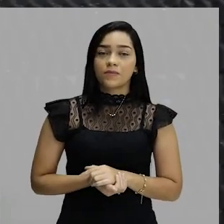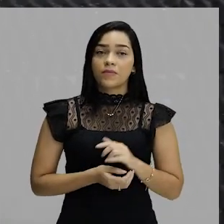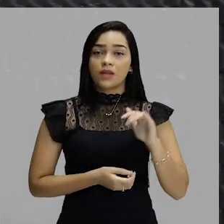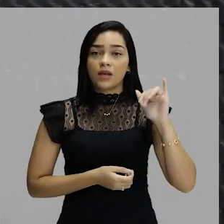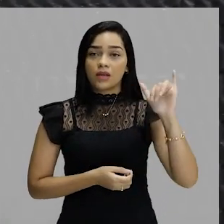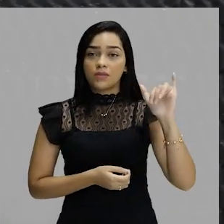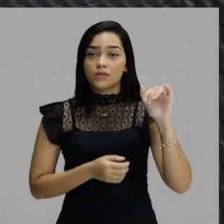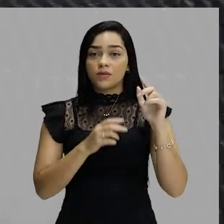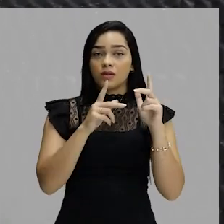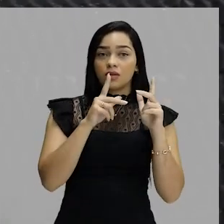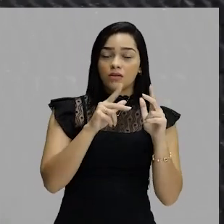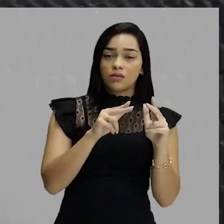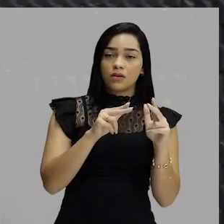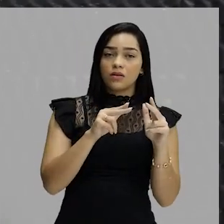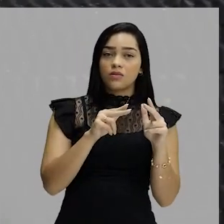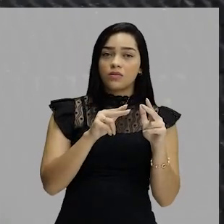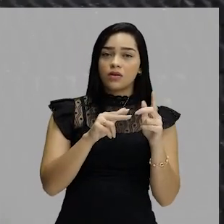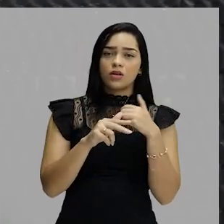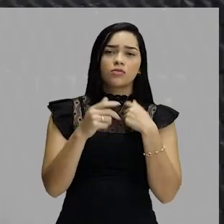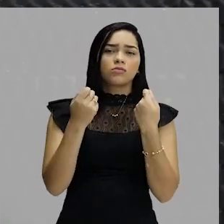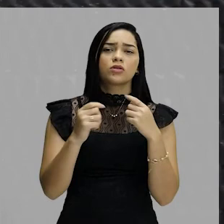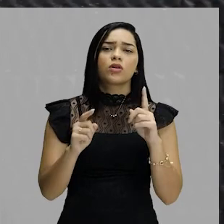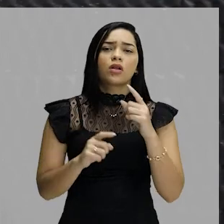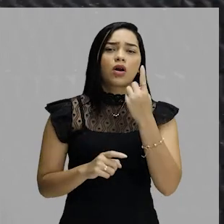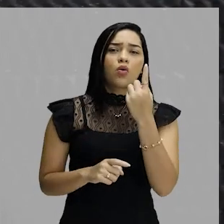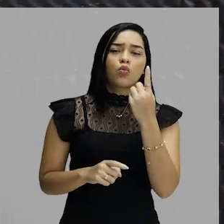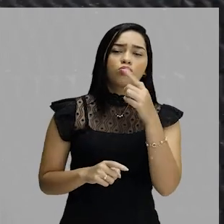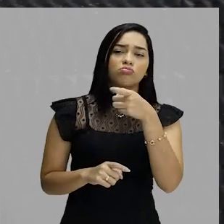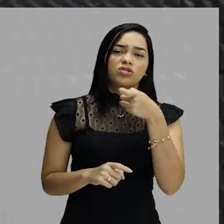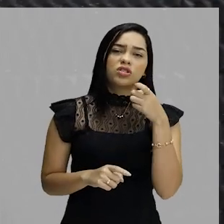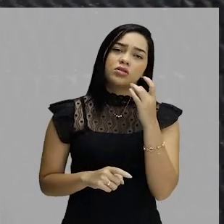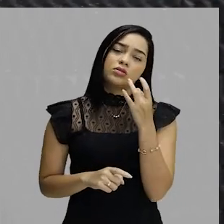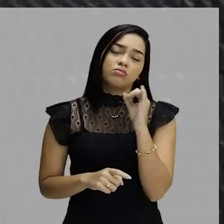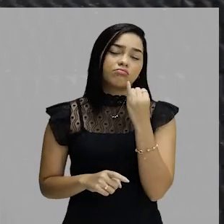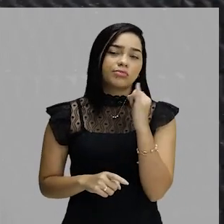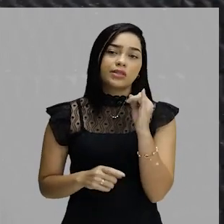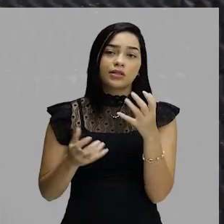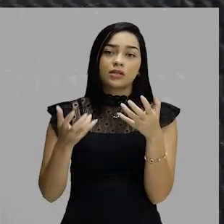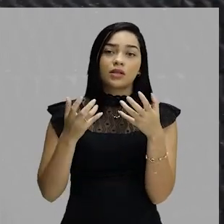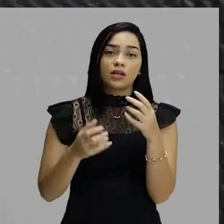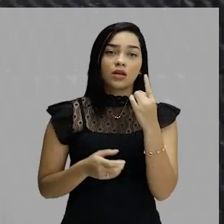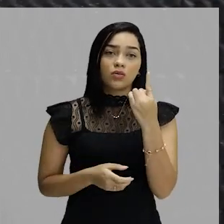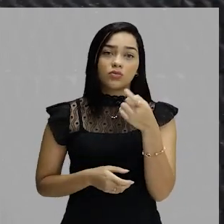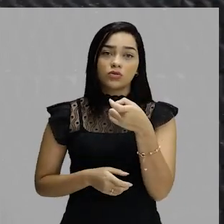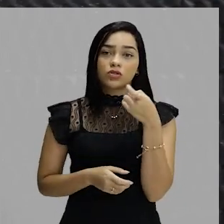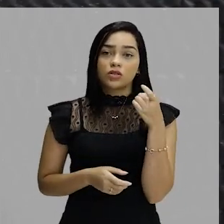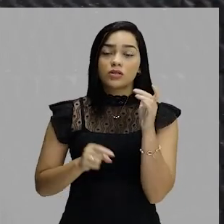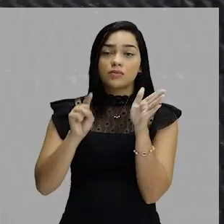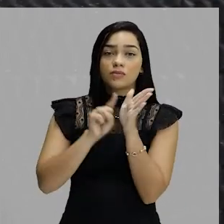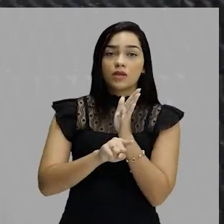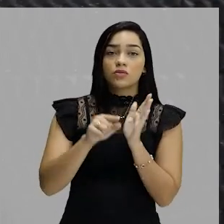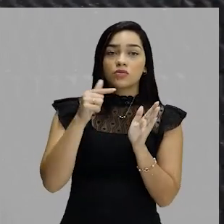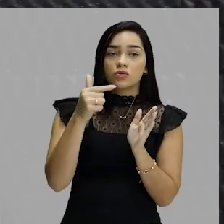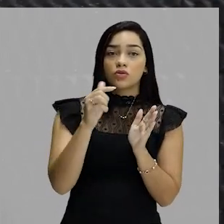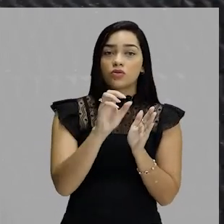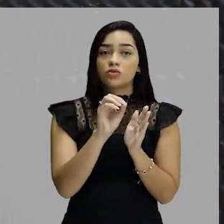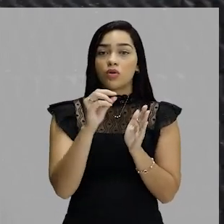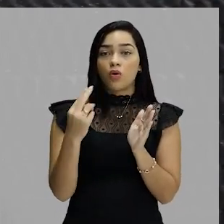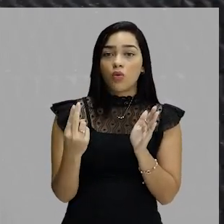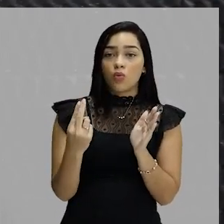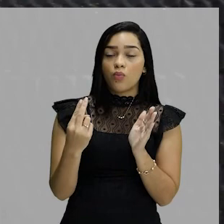y igual. Aí eu não preciso colocar um x, né? Só se quiser. 1x menos 2.